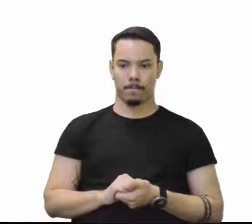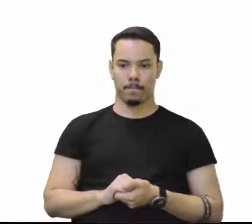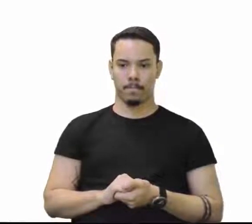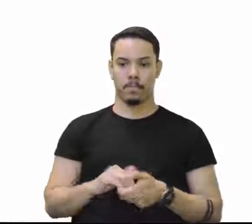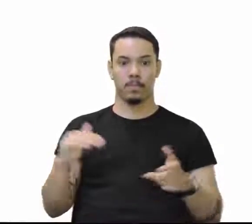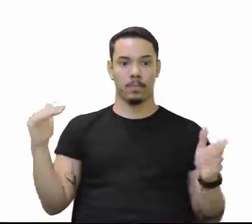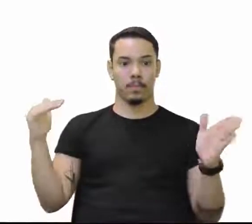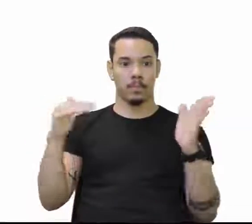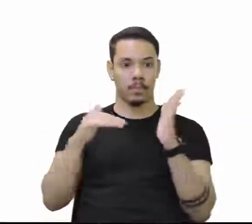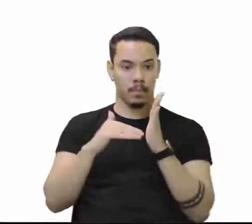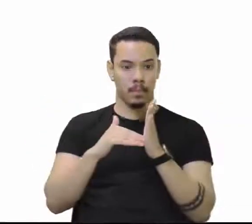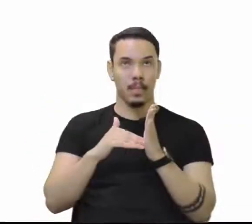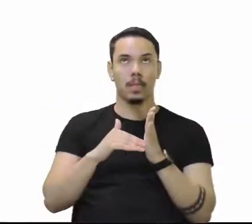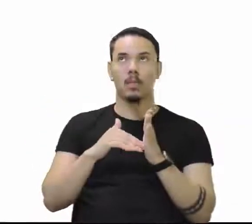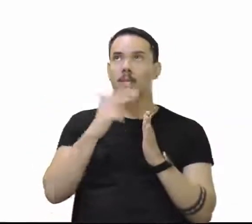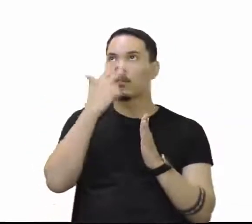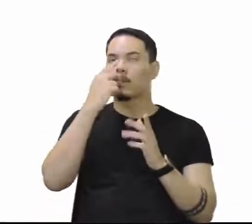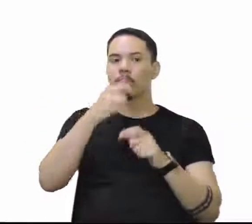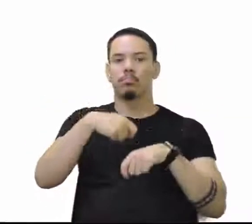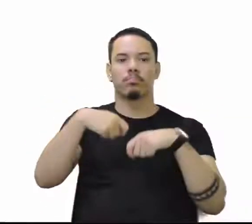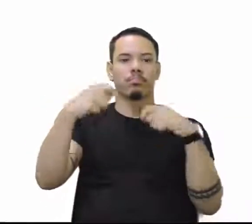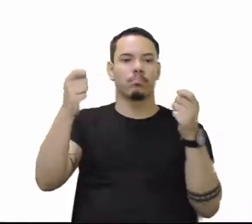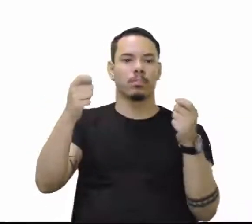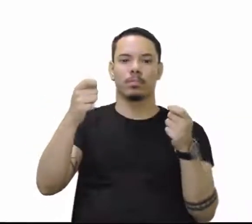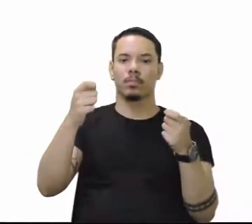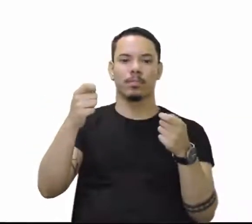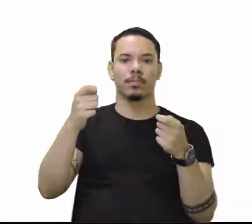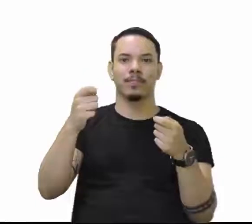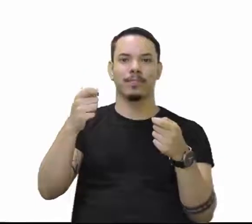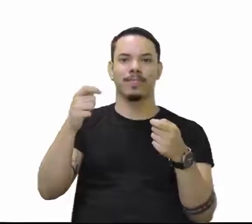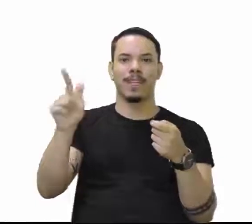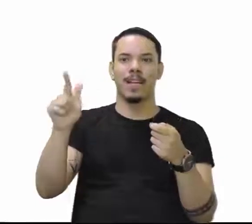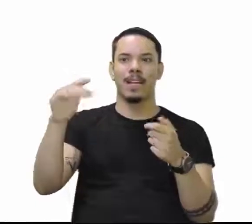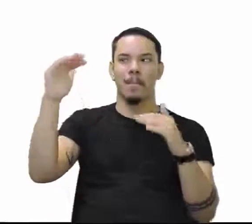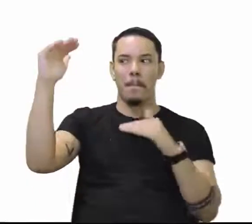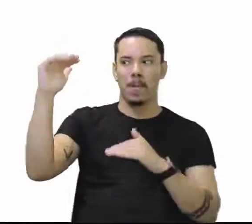Até que seria uma forma de ele não aparecer tão baixinho,